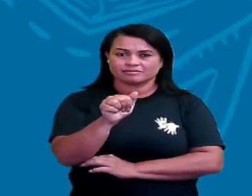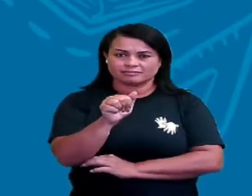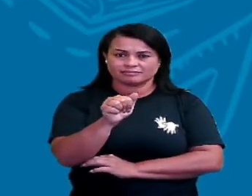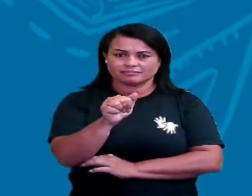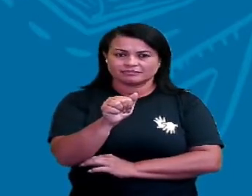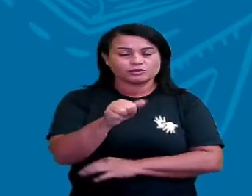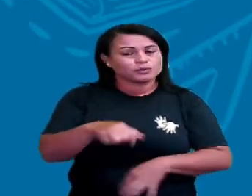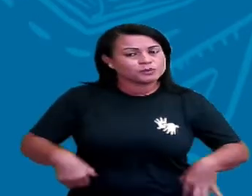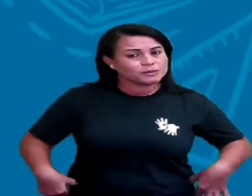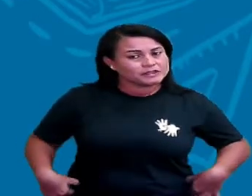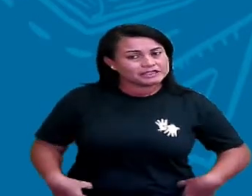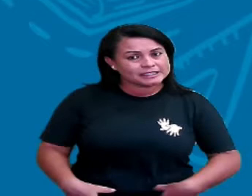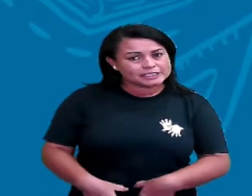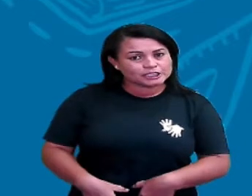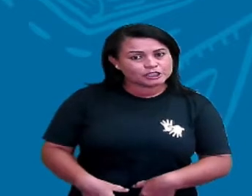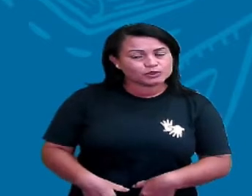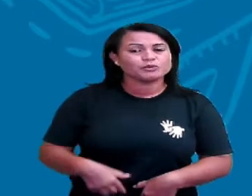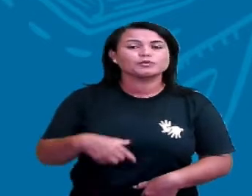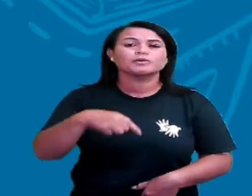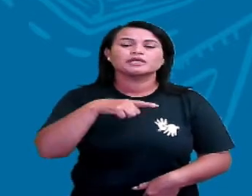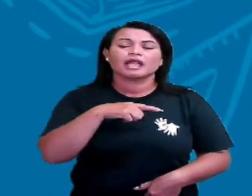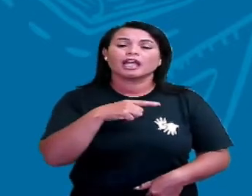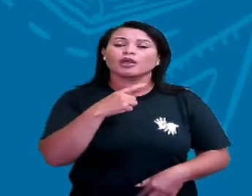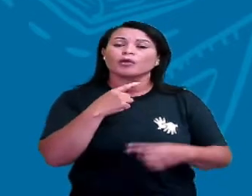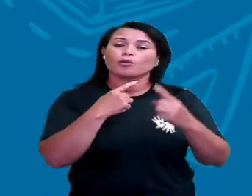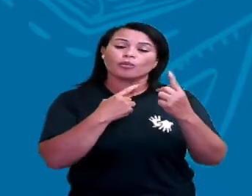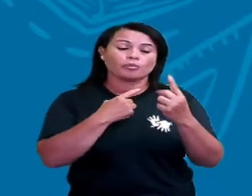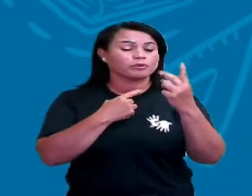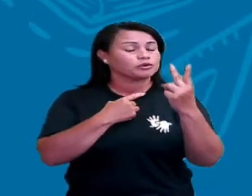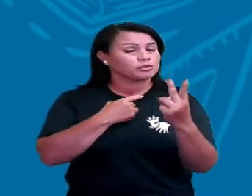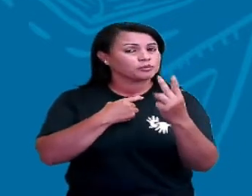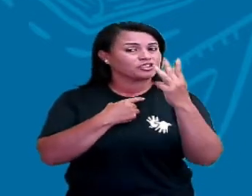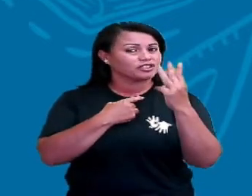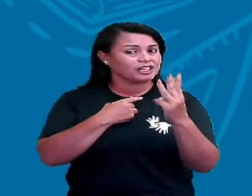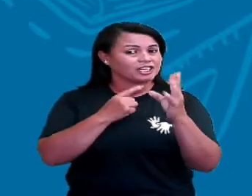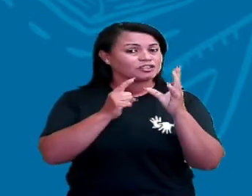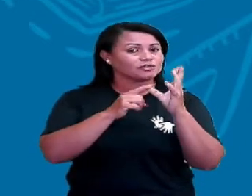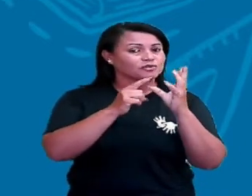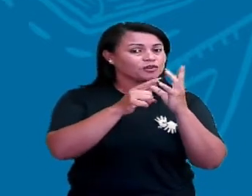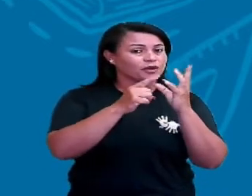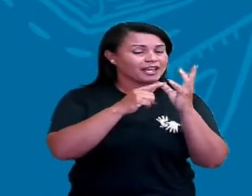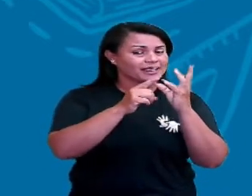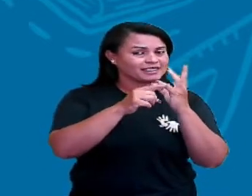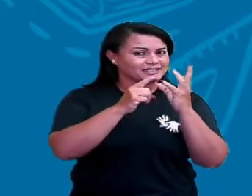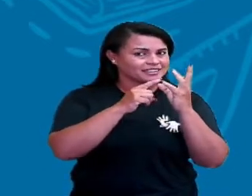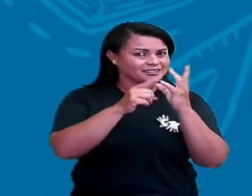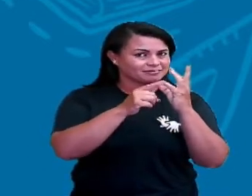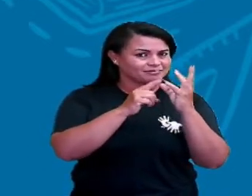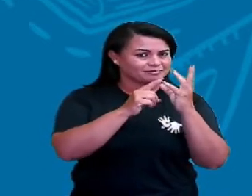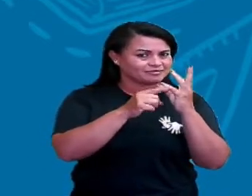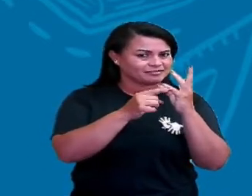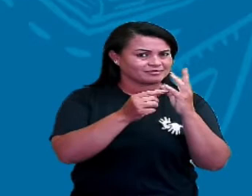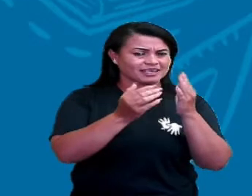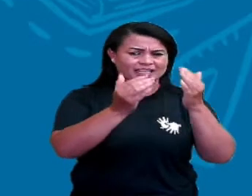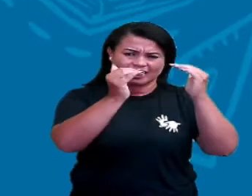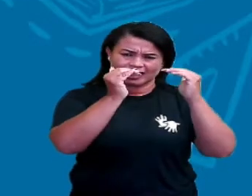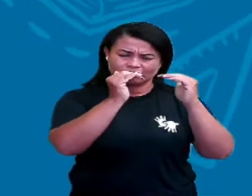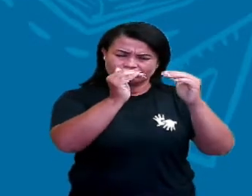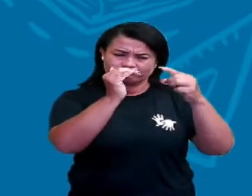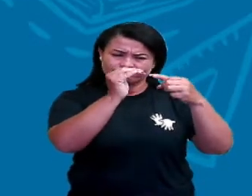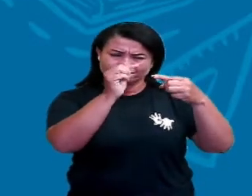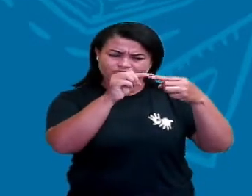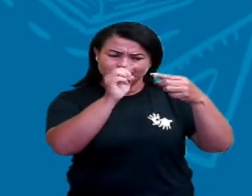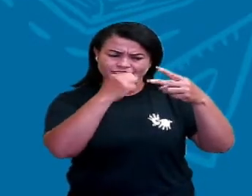Fivela. Eu tenho uma vogal, 2 vogais, 3 vogais. E a última imagem, um